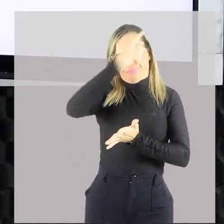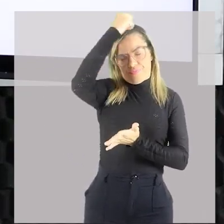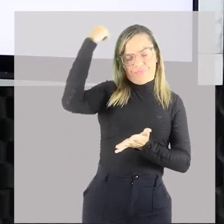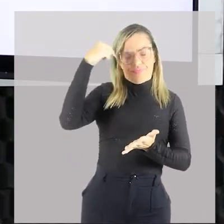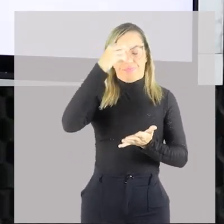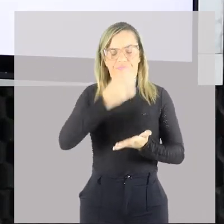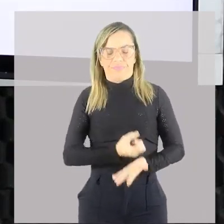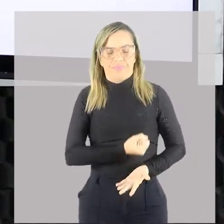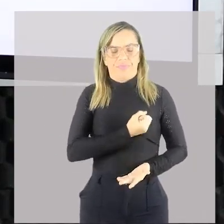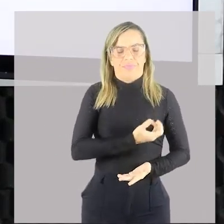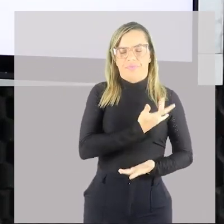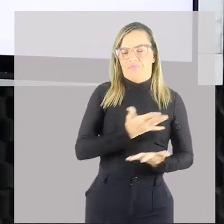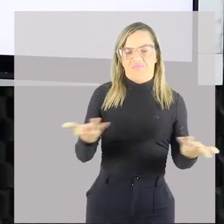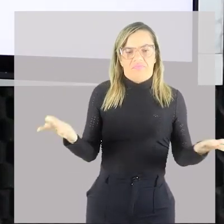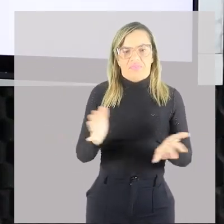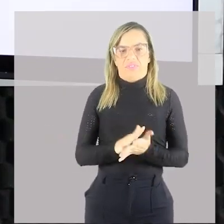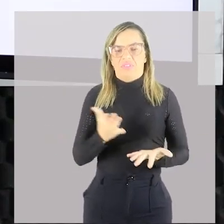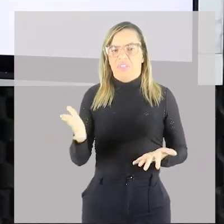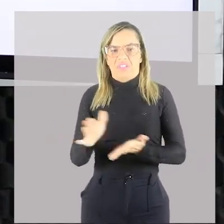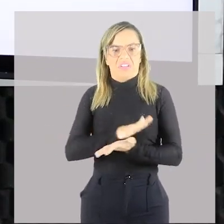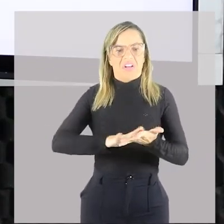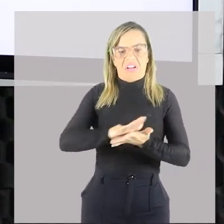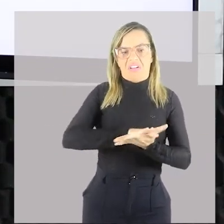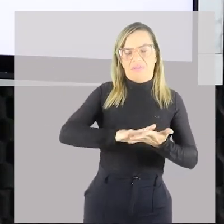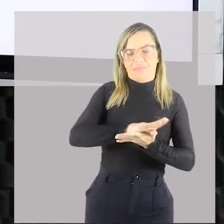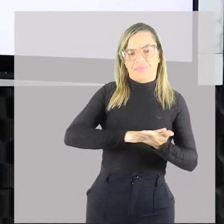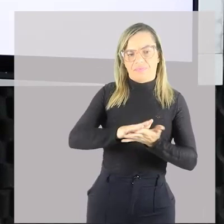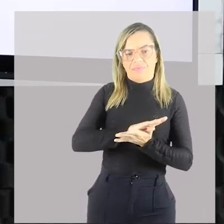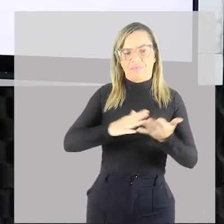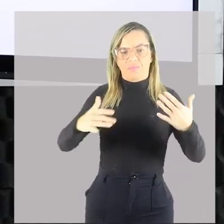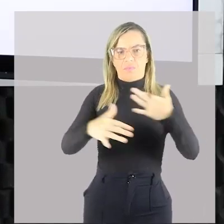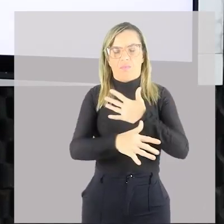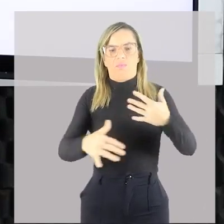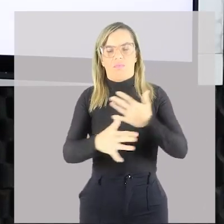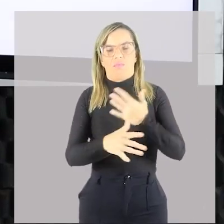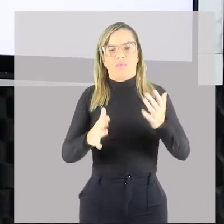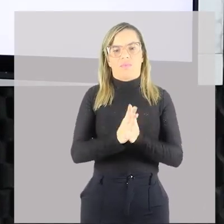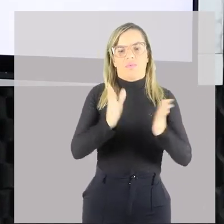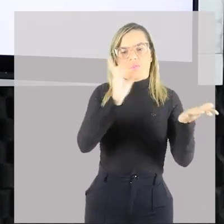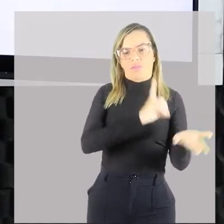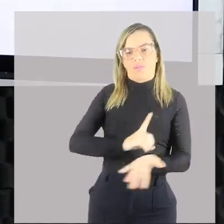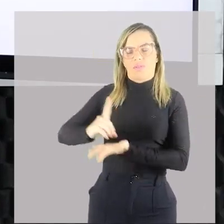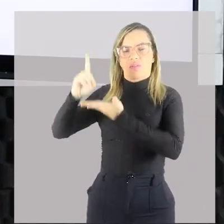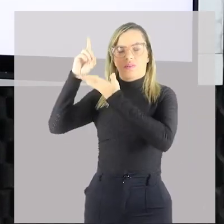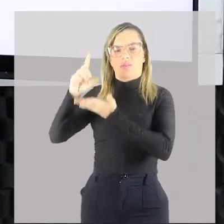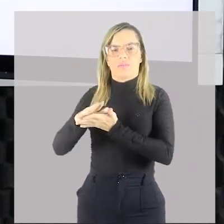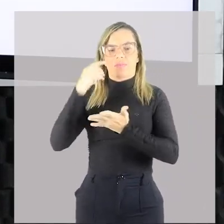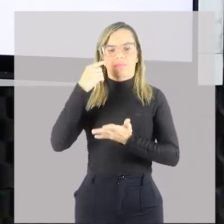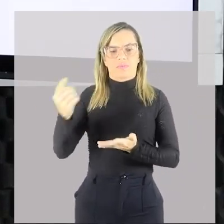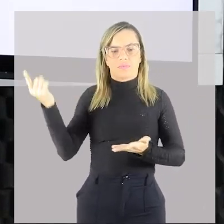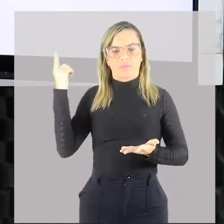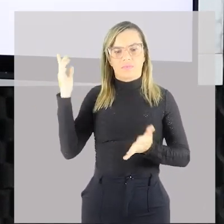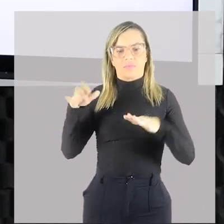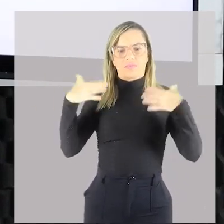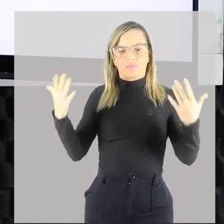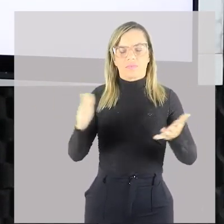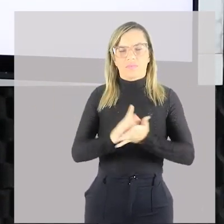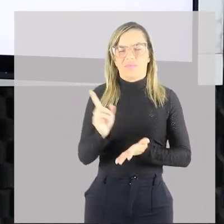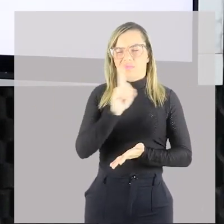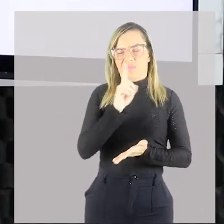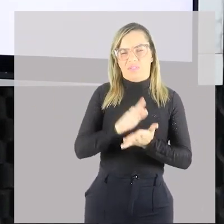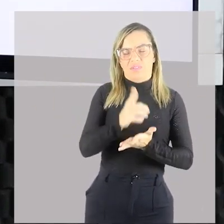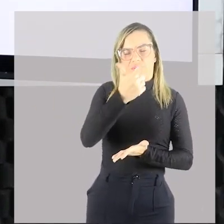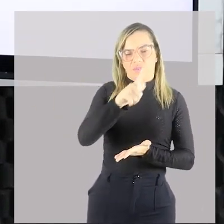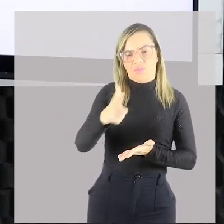alternativa, ela não tem nada a ver. Dentro da cidade de Deus, ou a civitas celeste, como diria Santo Agostinho, não